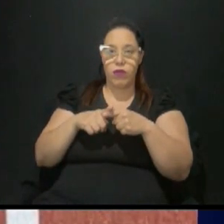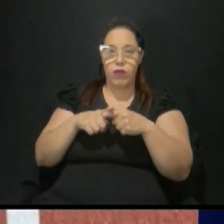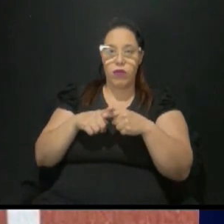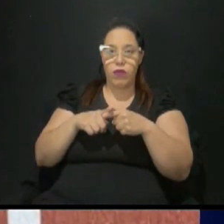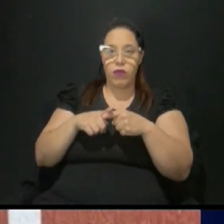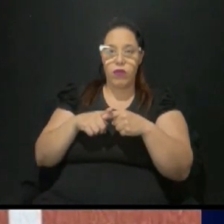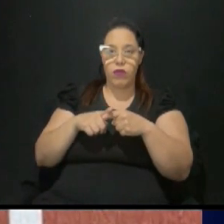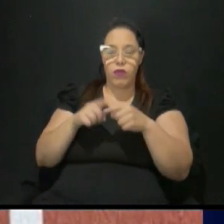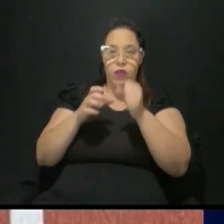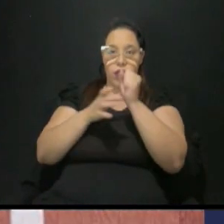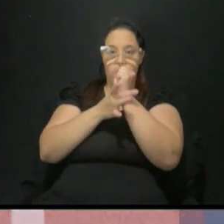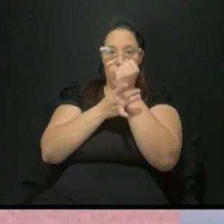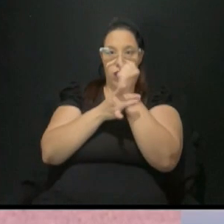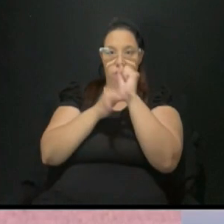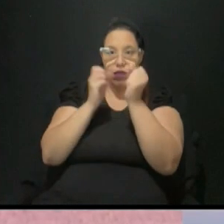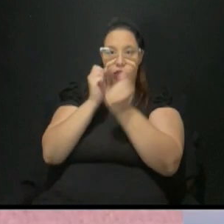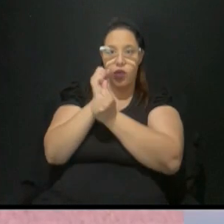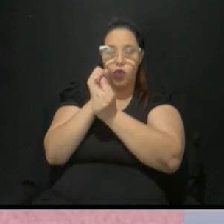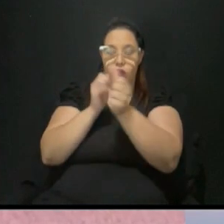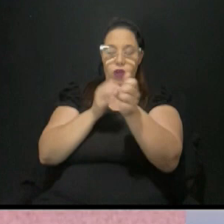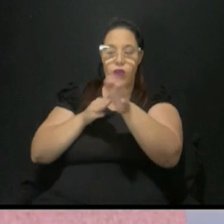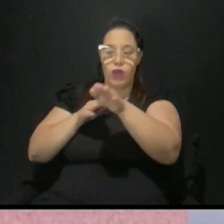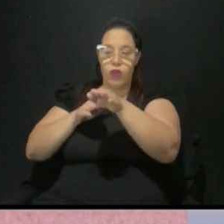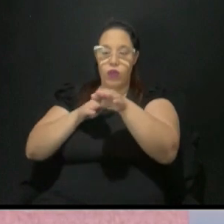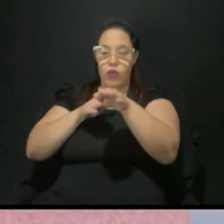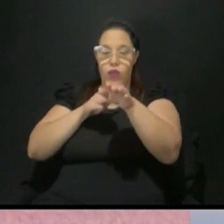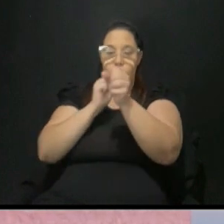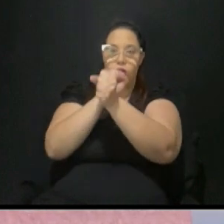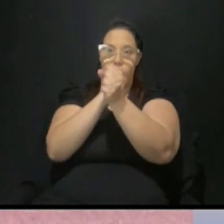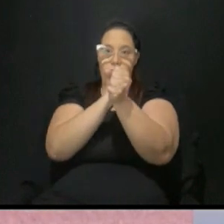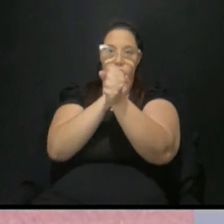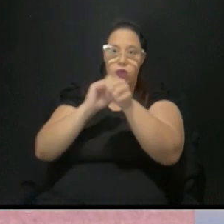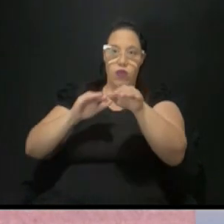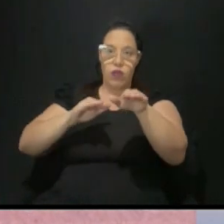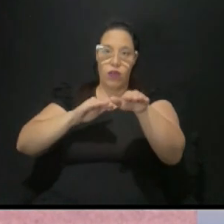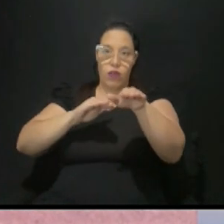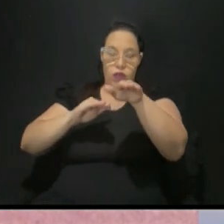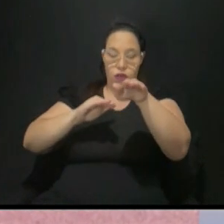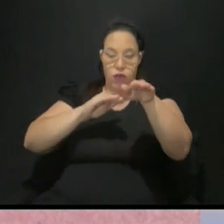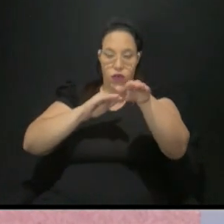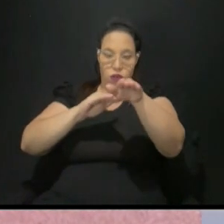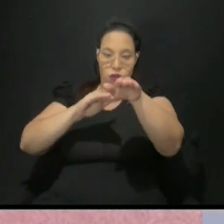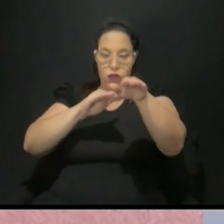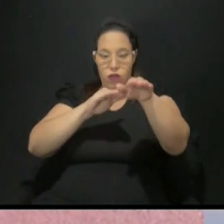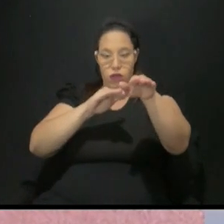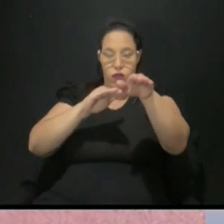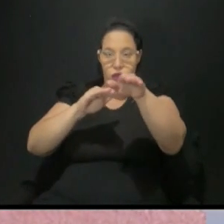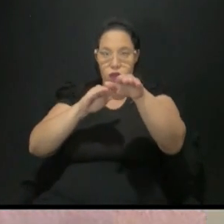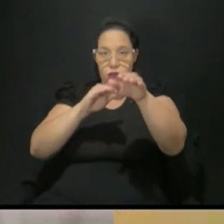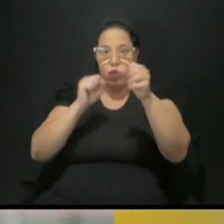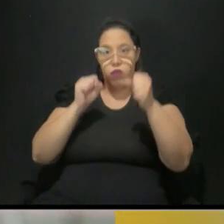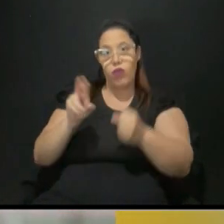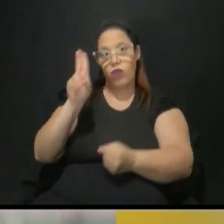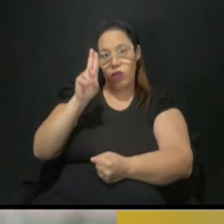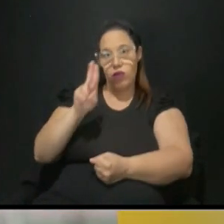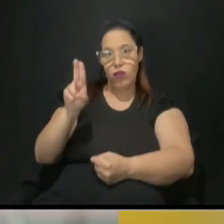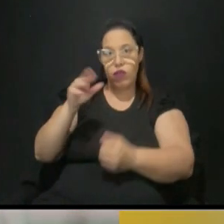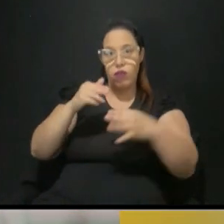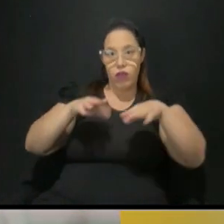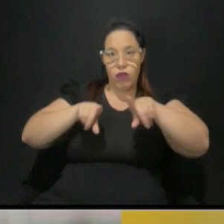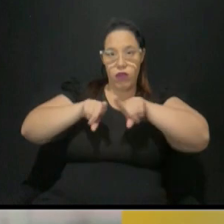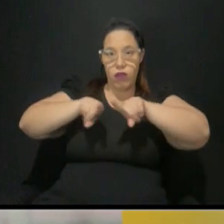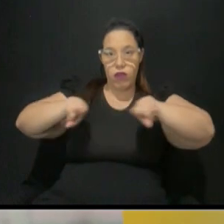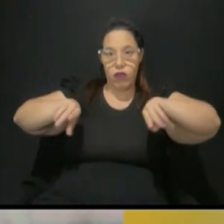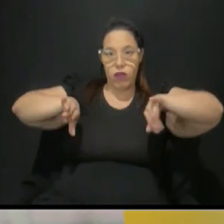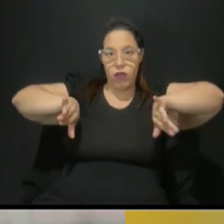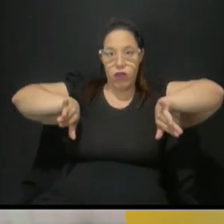corda guia. Tá. Né? Existe uma regulamentação específica do que se pode utilizar, da distância entre uma mão e outra. Tá. E é